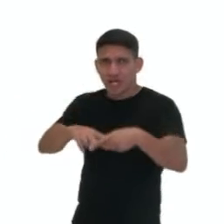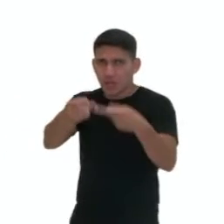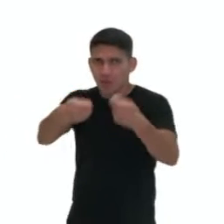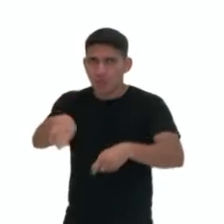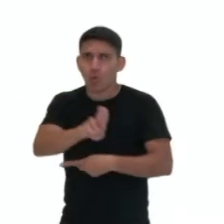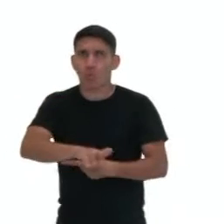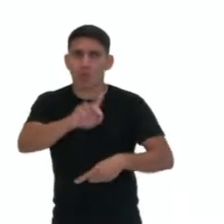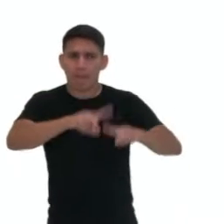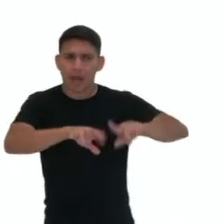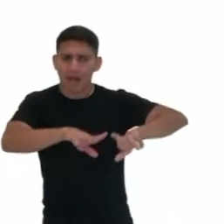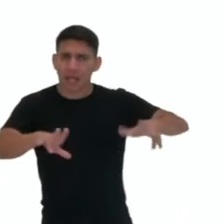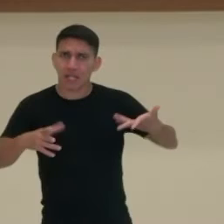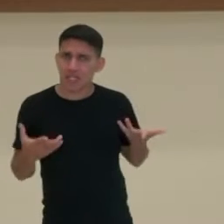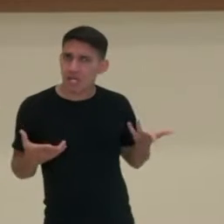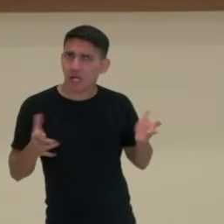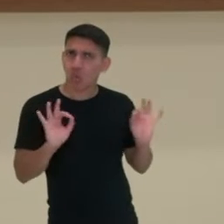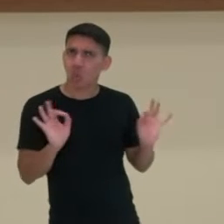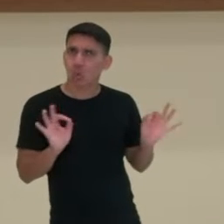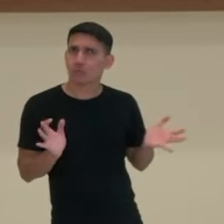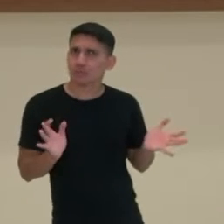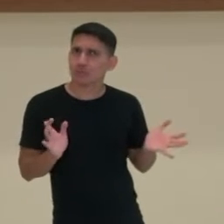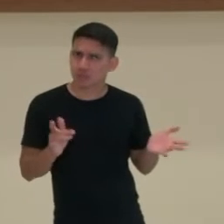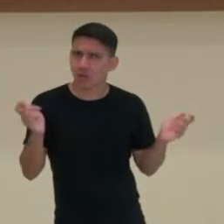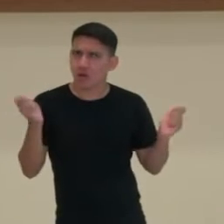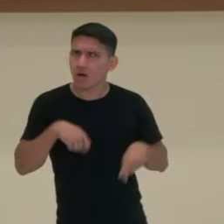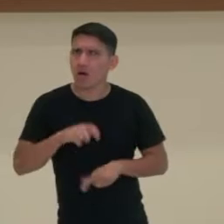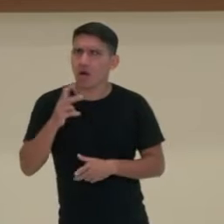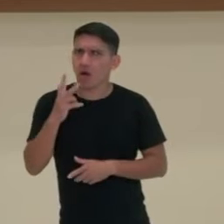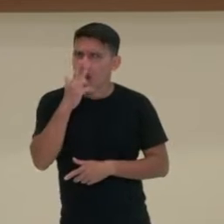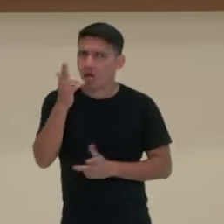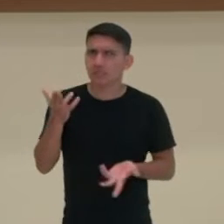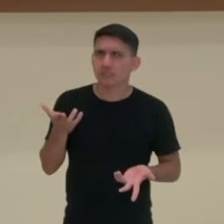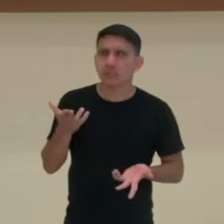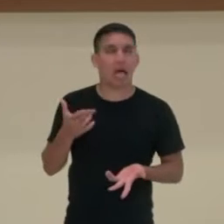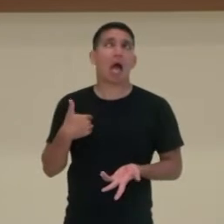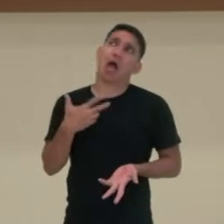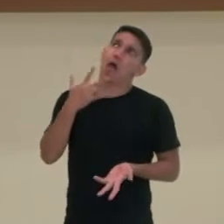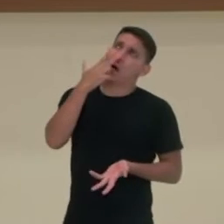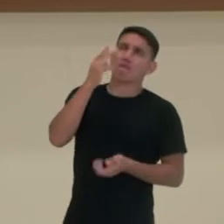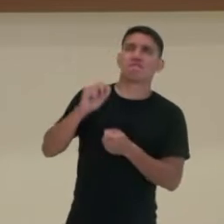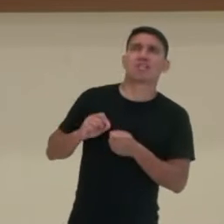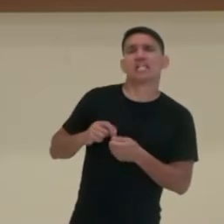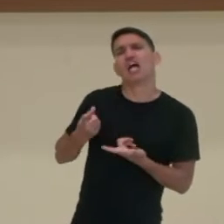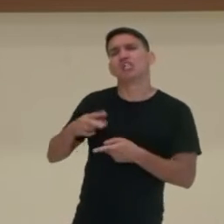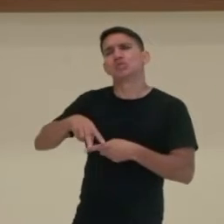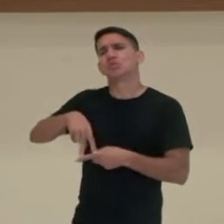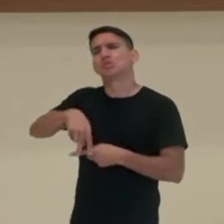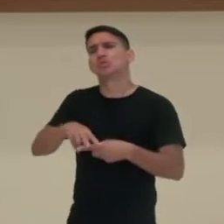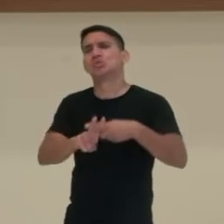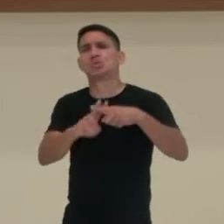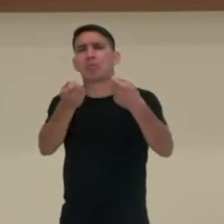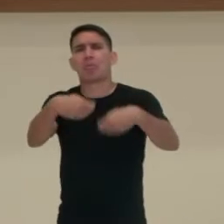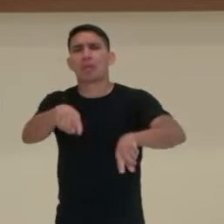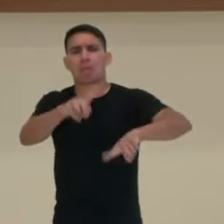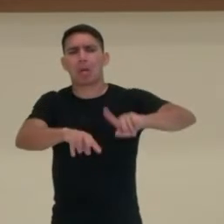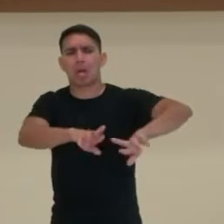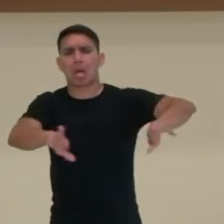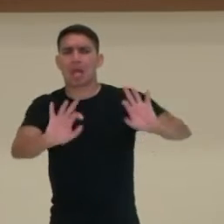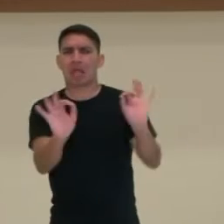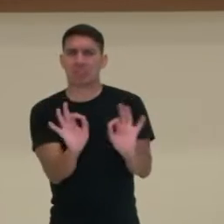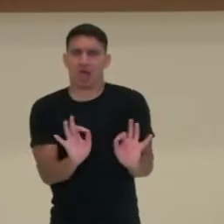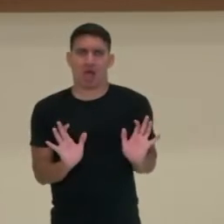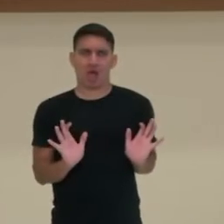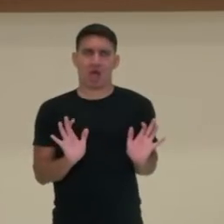que vocês acham? Que a gente consegue... eu vou fazer uma aula de ginástica hoje. Dá para fazer aula de ginástica sem aparelho nenhum? Sem